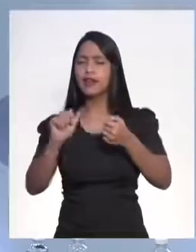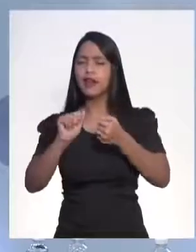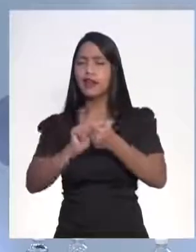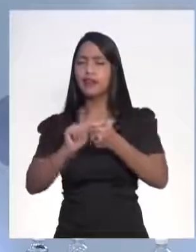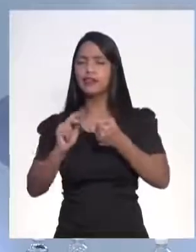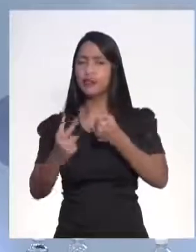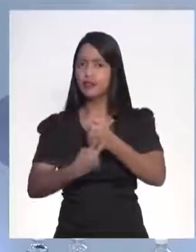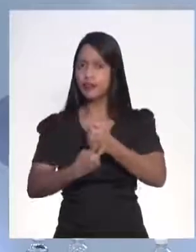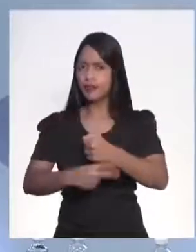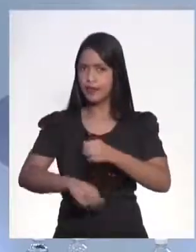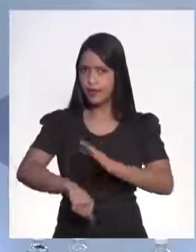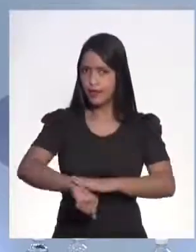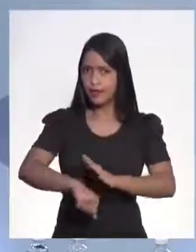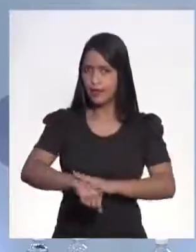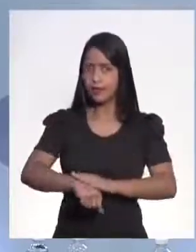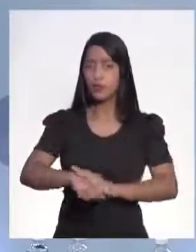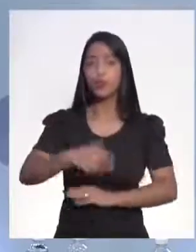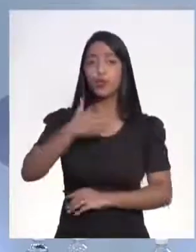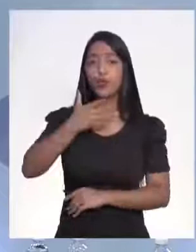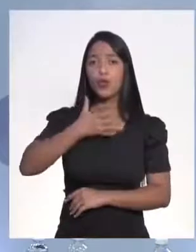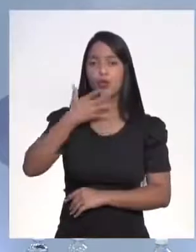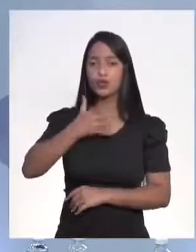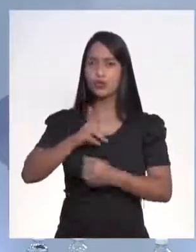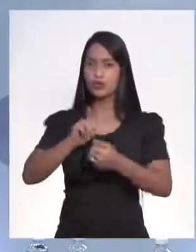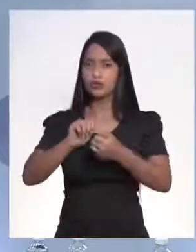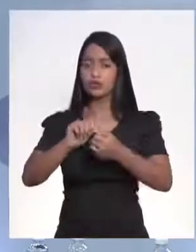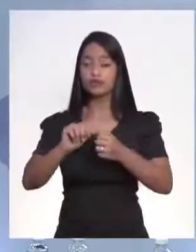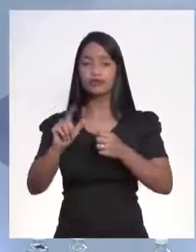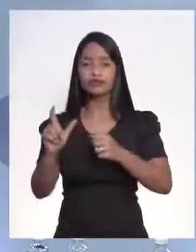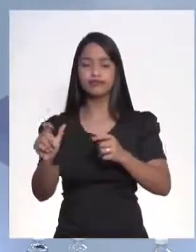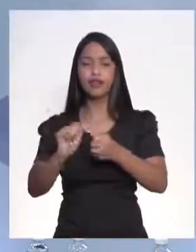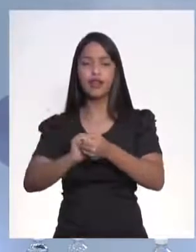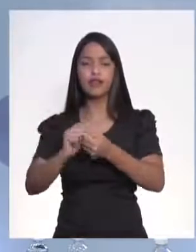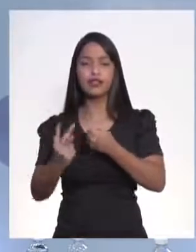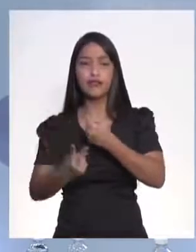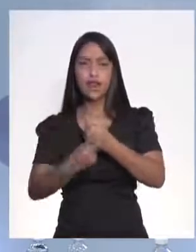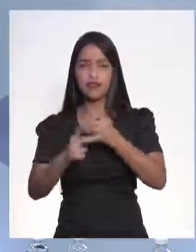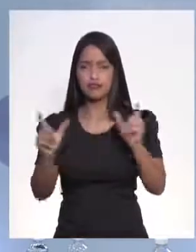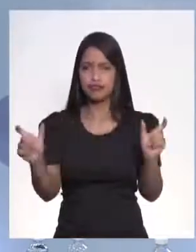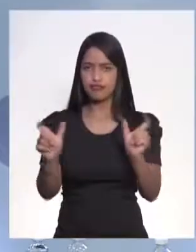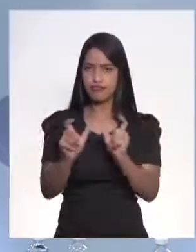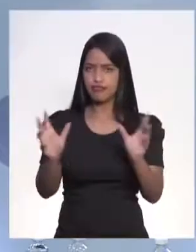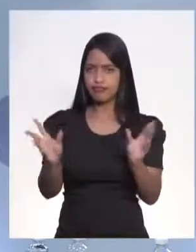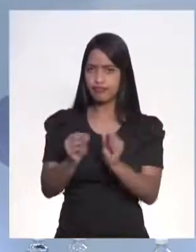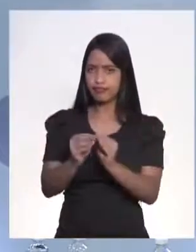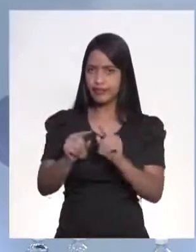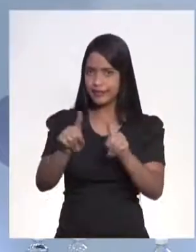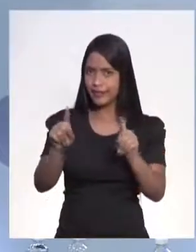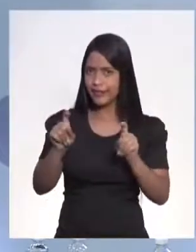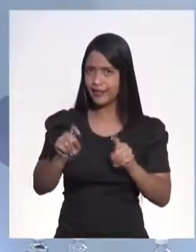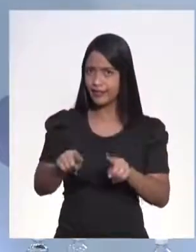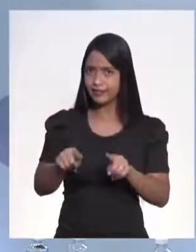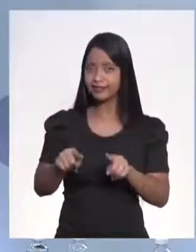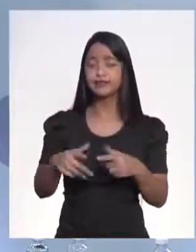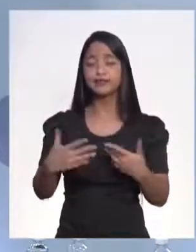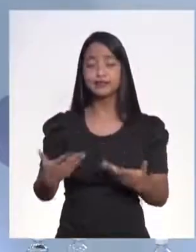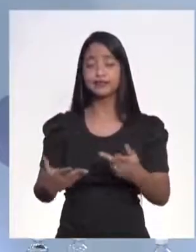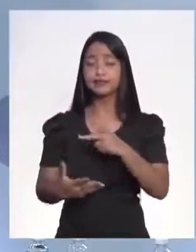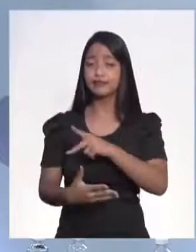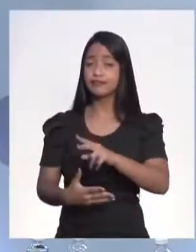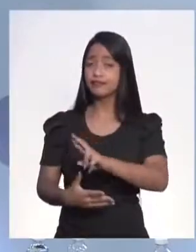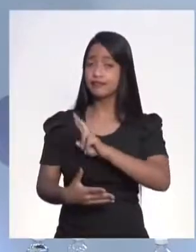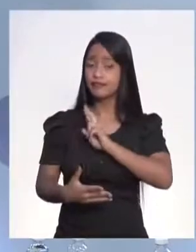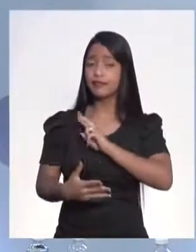seria uma locução adverbial ó muito bem os alunos aqui tem Professor aí falando dano chefe dos troco